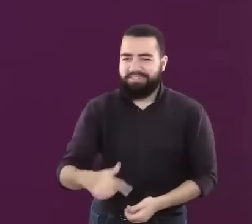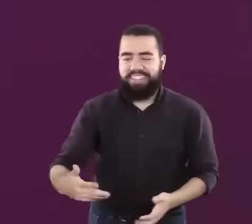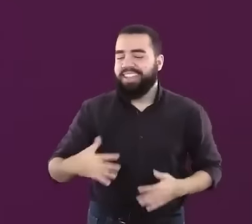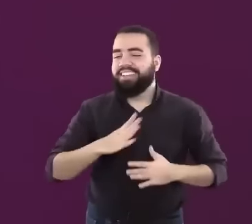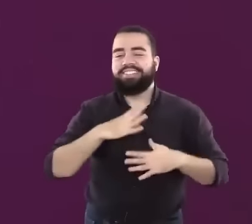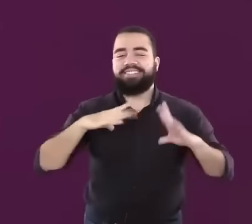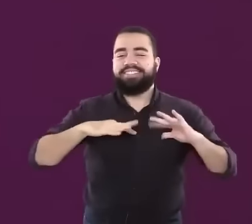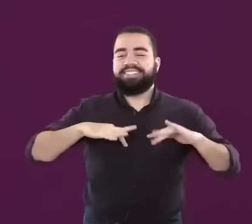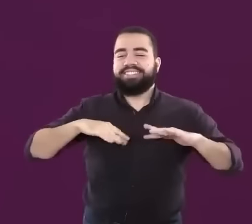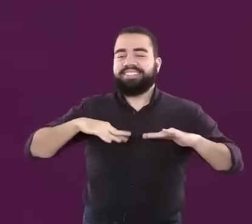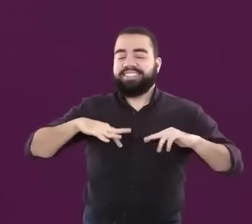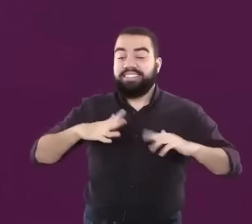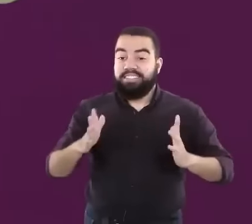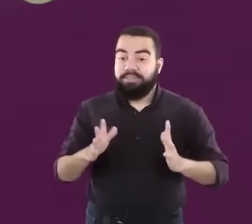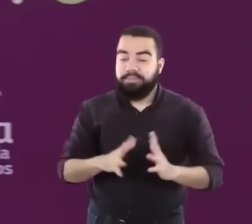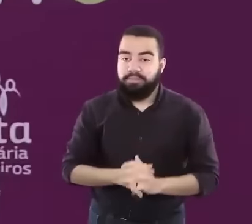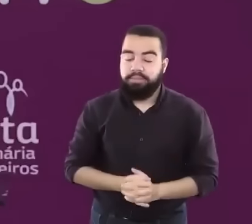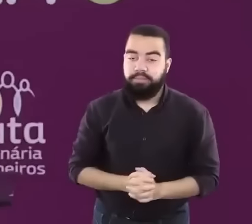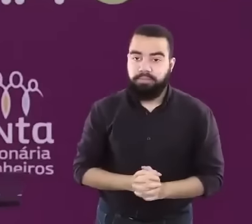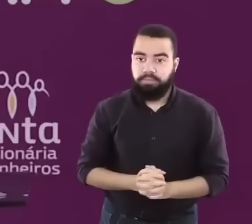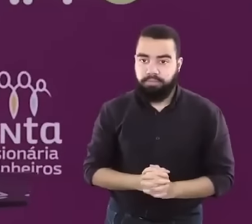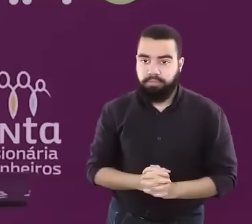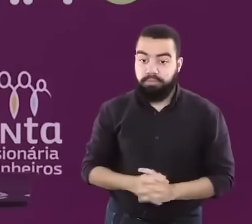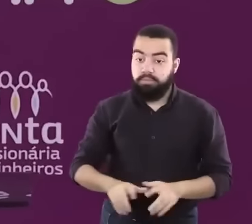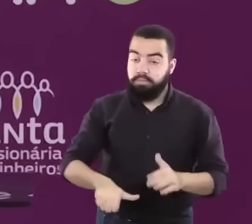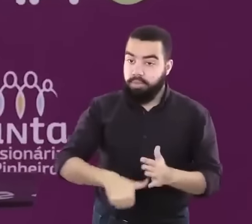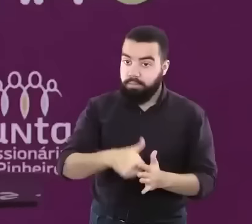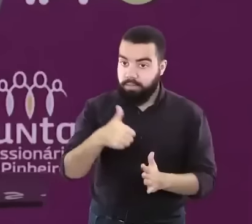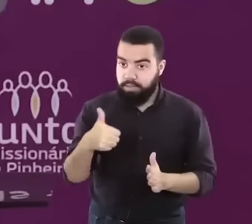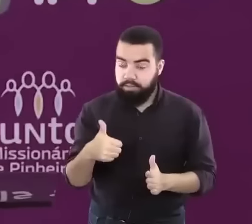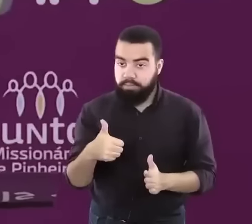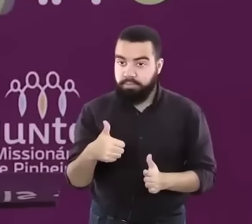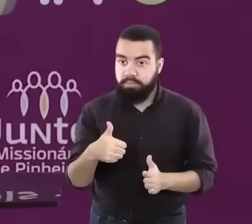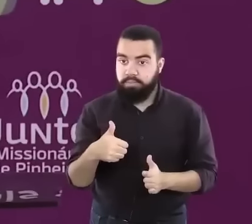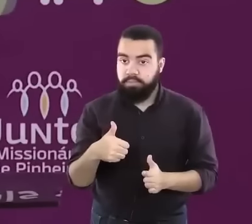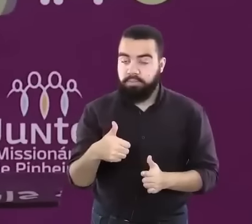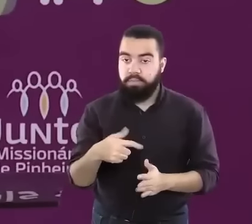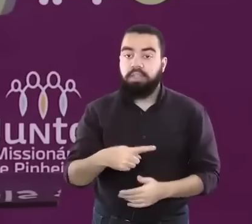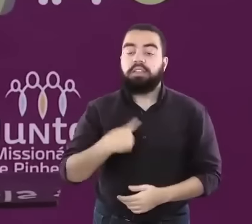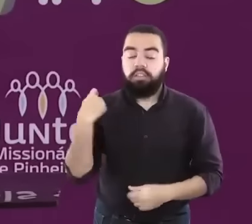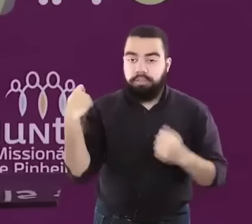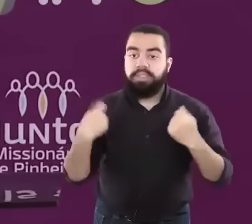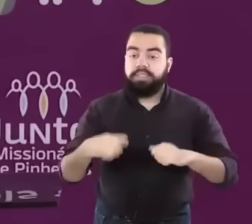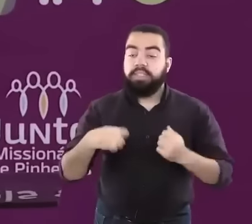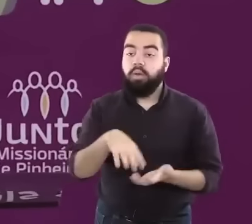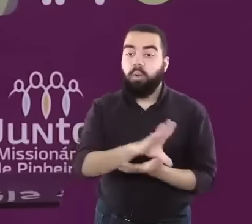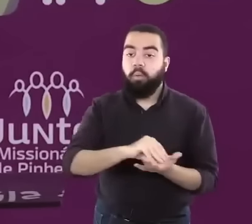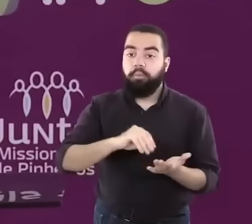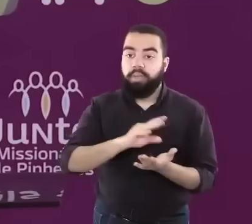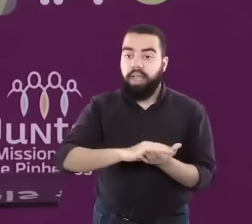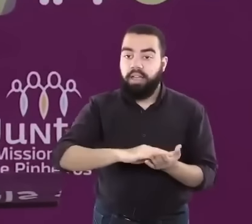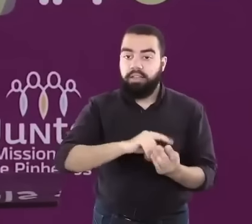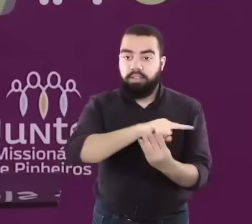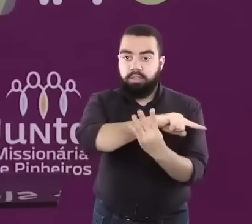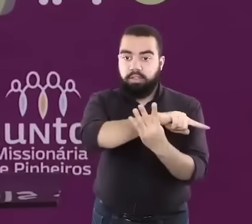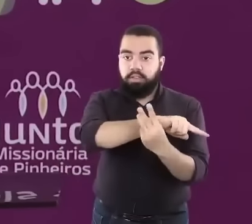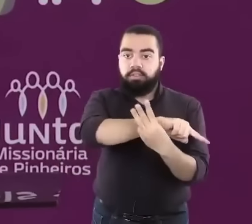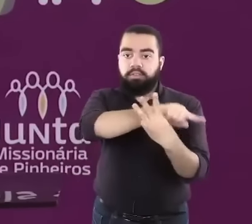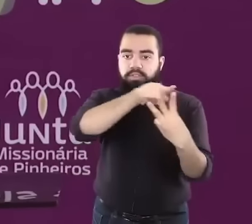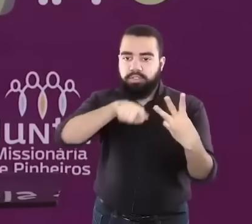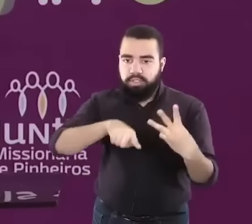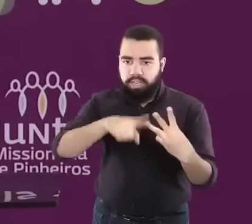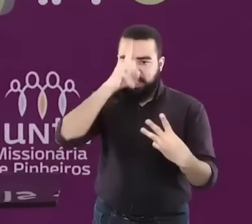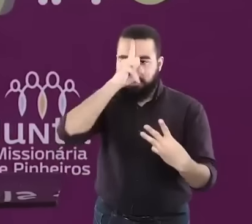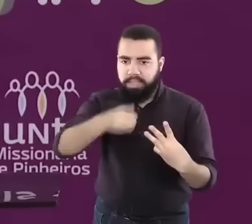stresse primeira coisa que a gente tem que fazer é seguir esses mandamentos esses